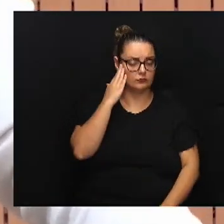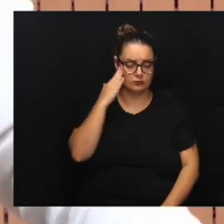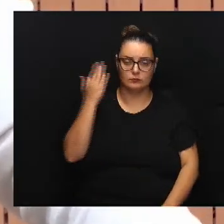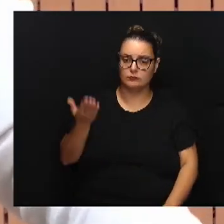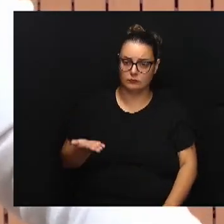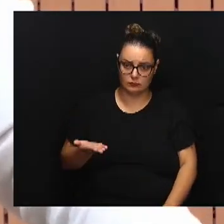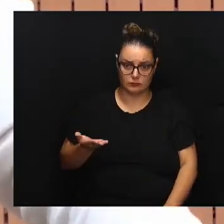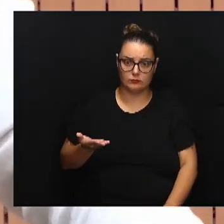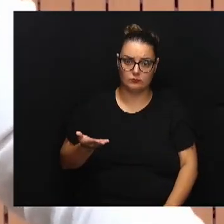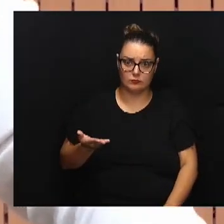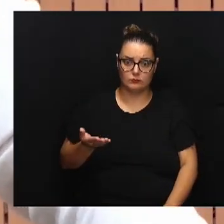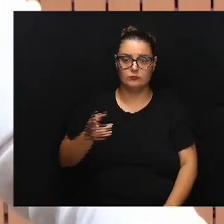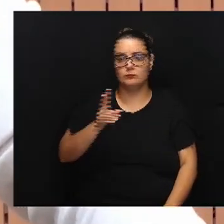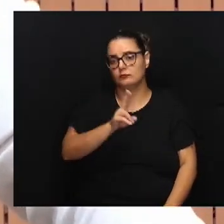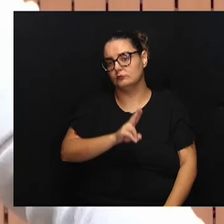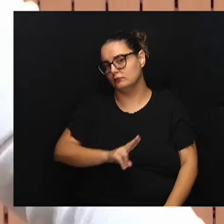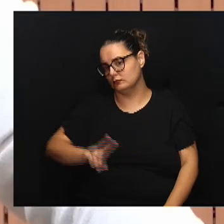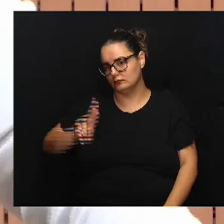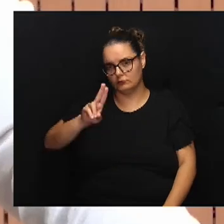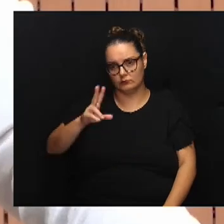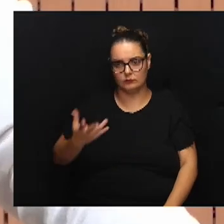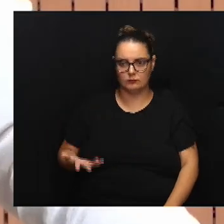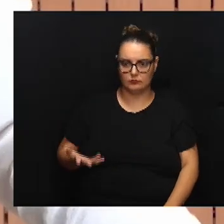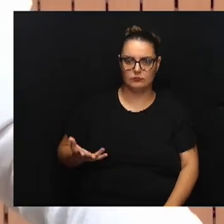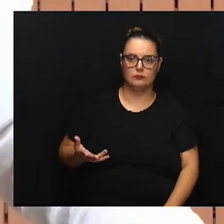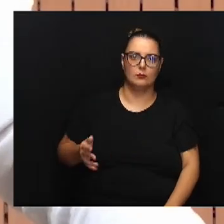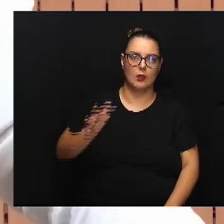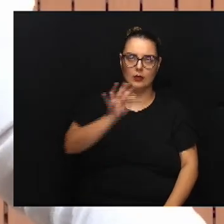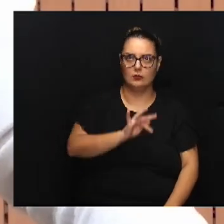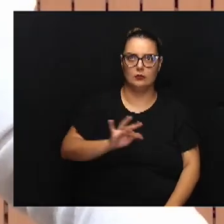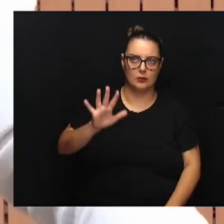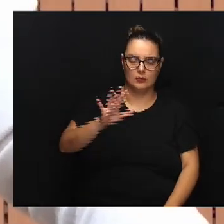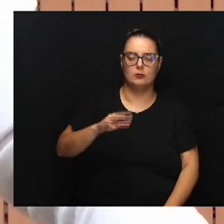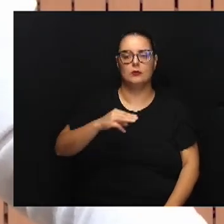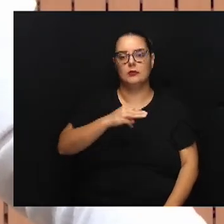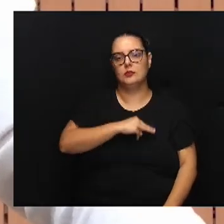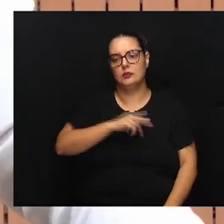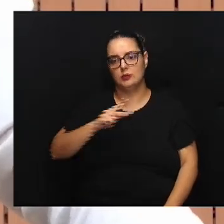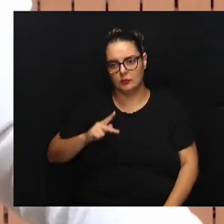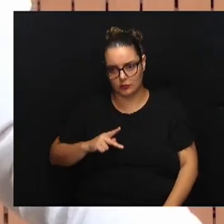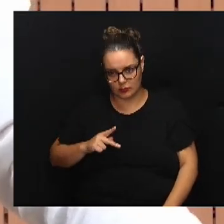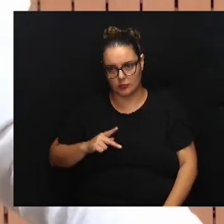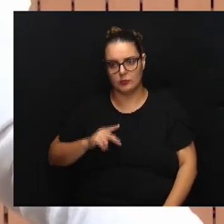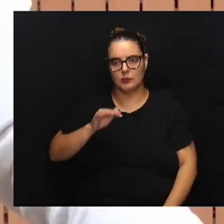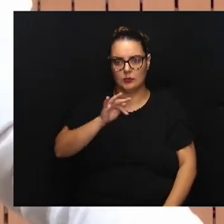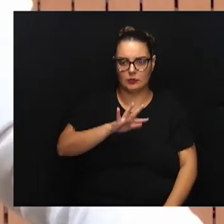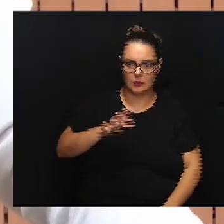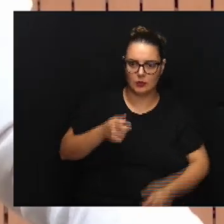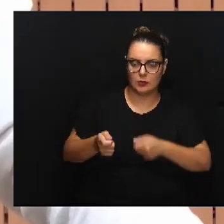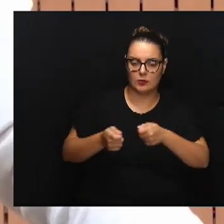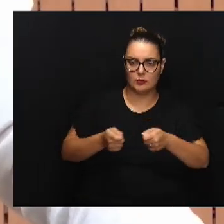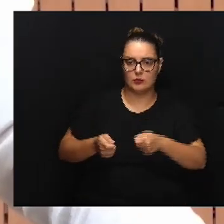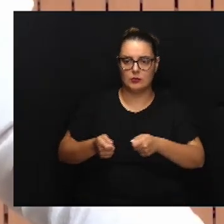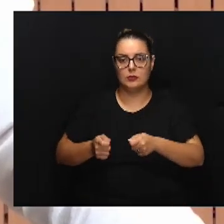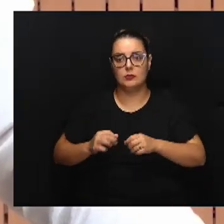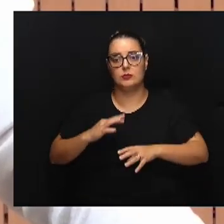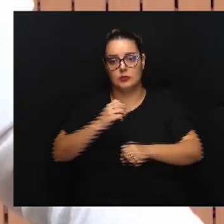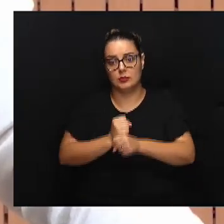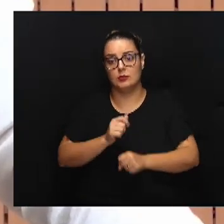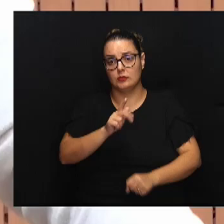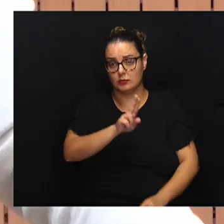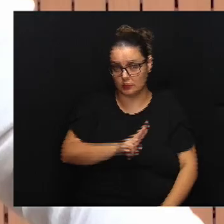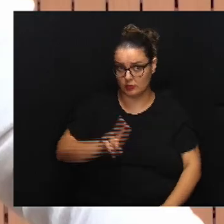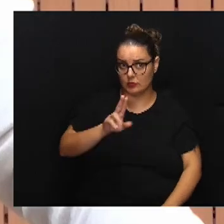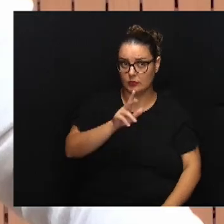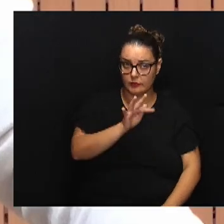de Contas da União, Ministério Público Federal, Controladoria Geral da União, esses órgãos,